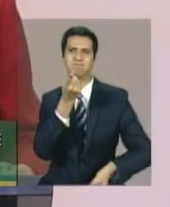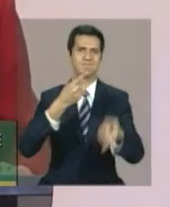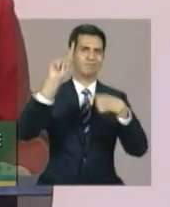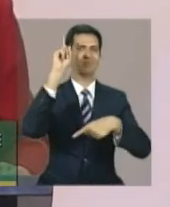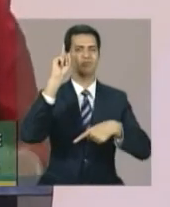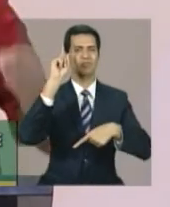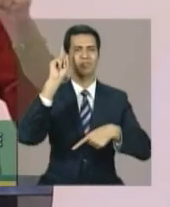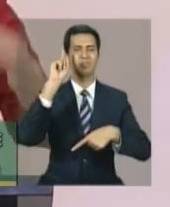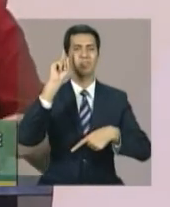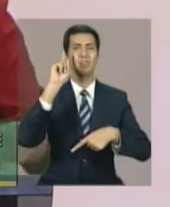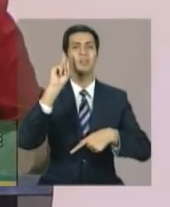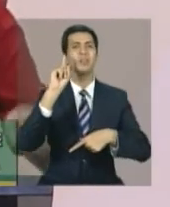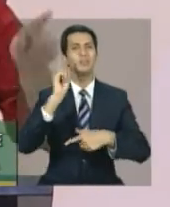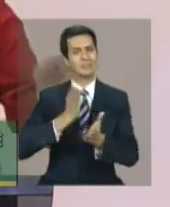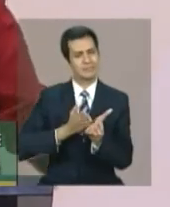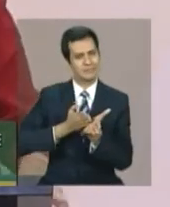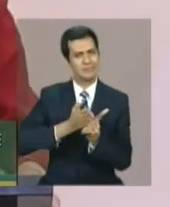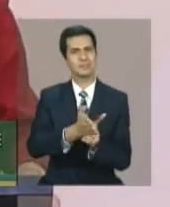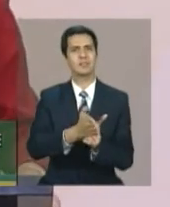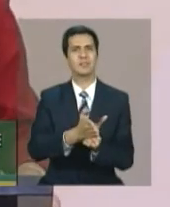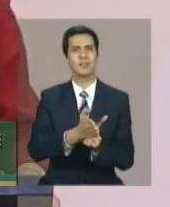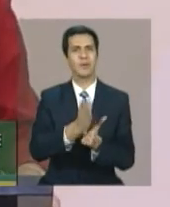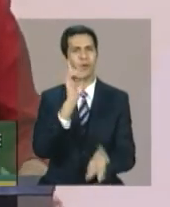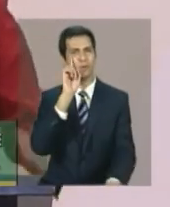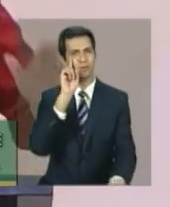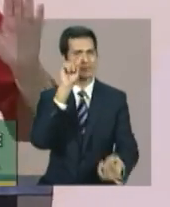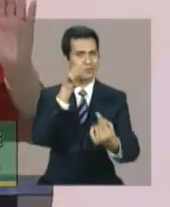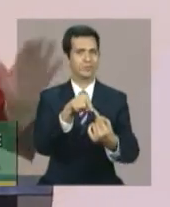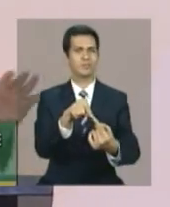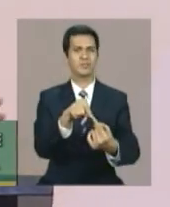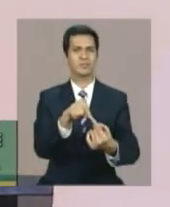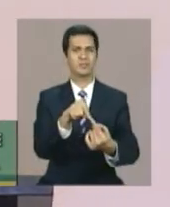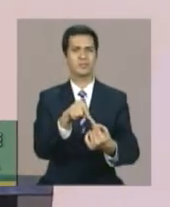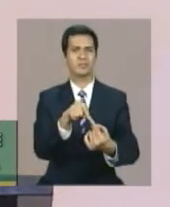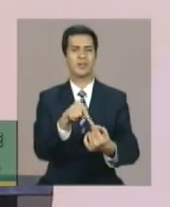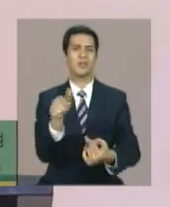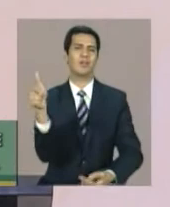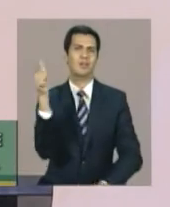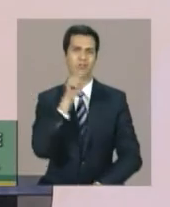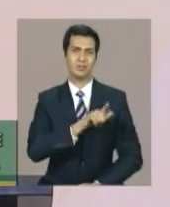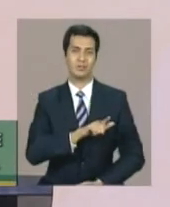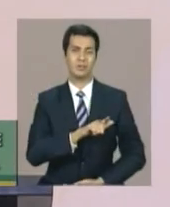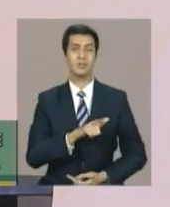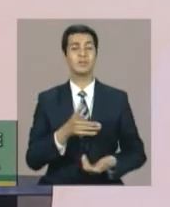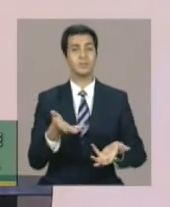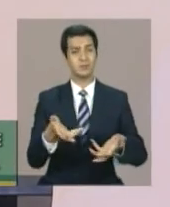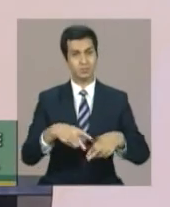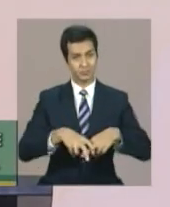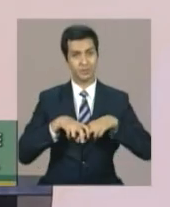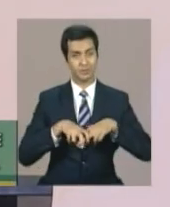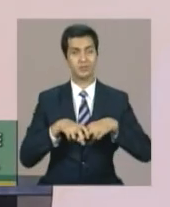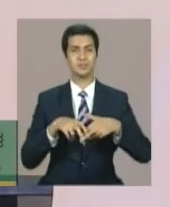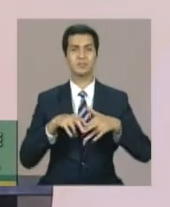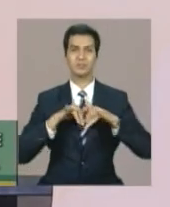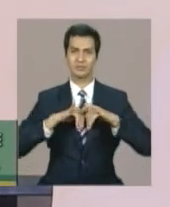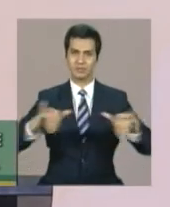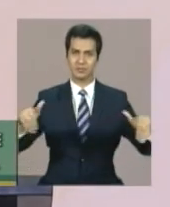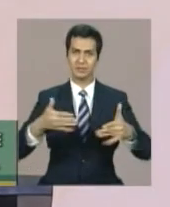tenha coragem de perseguir os nossos objetivos. Por isso, eu quero dizer para vocês